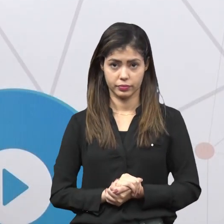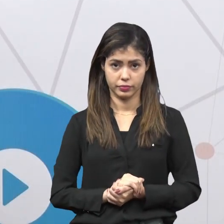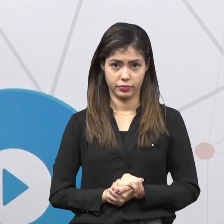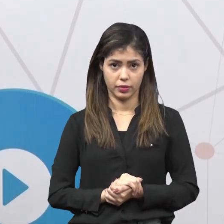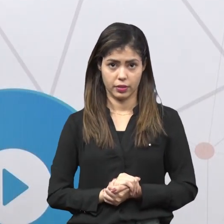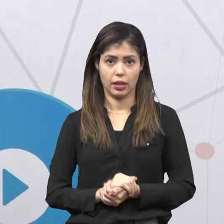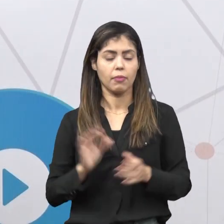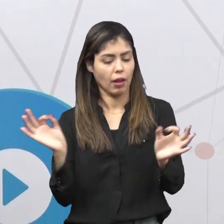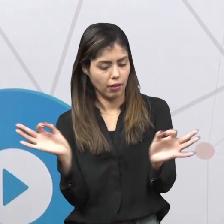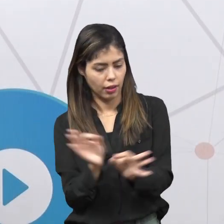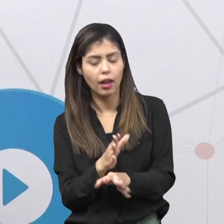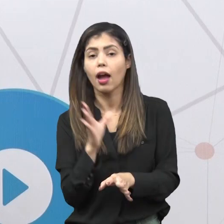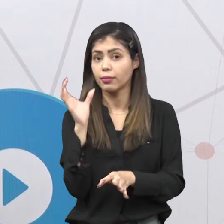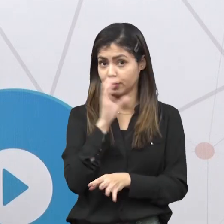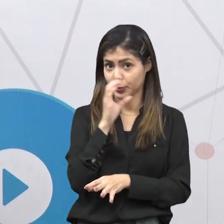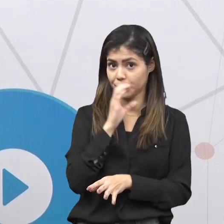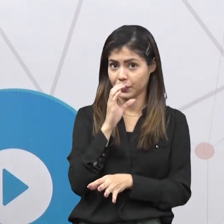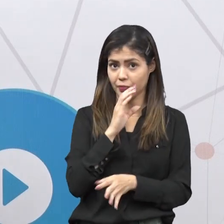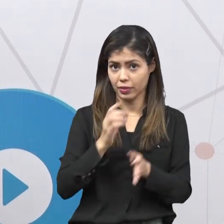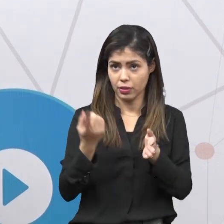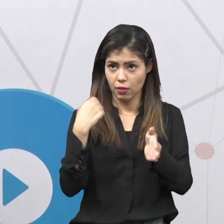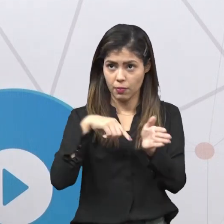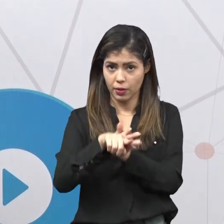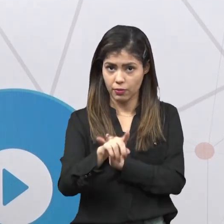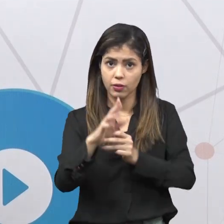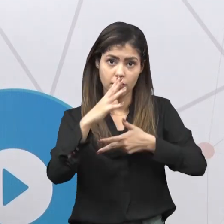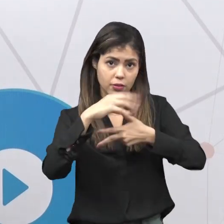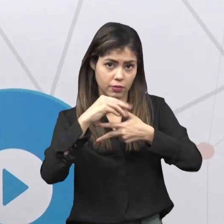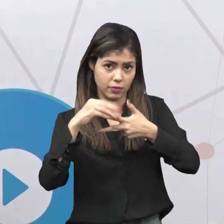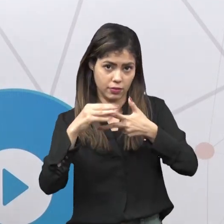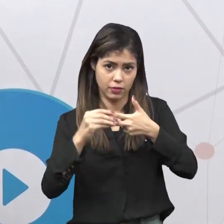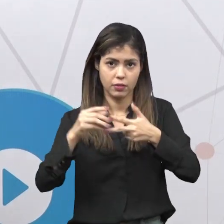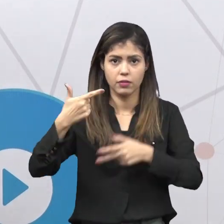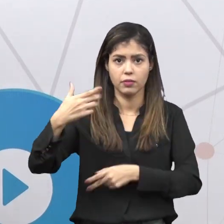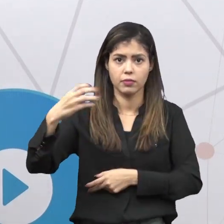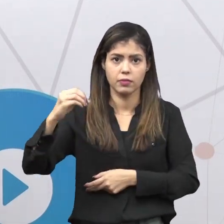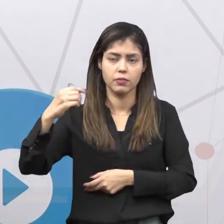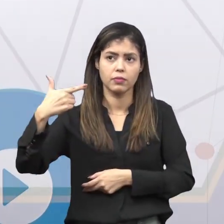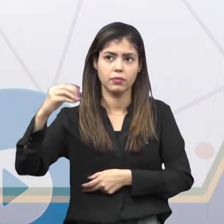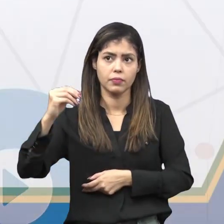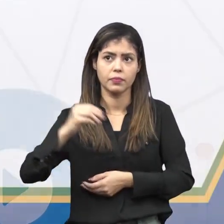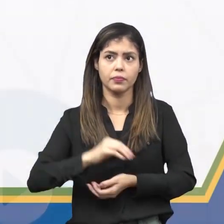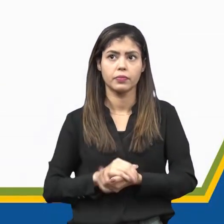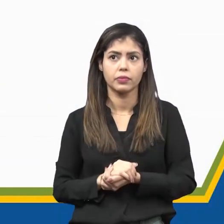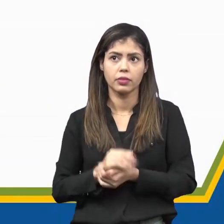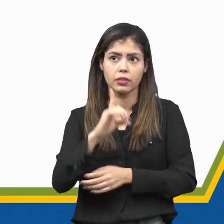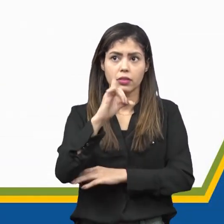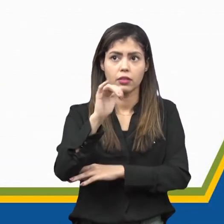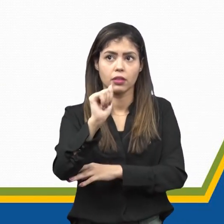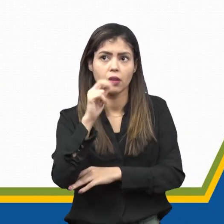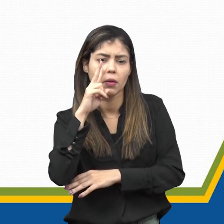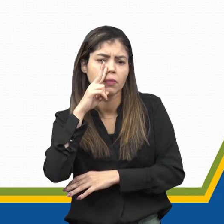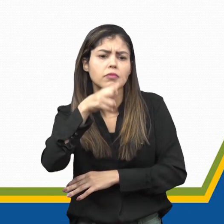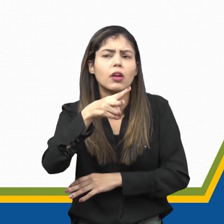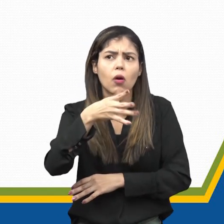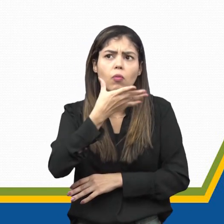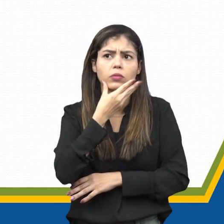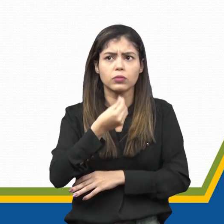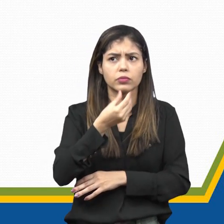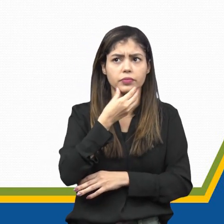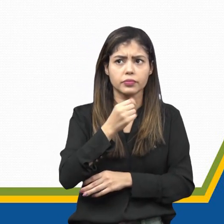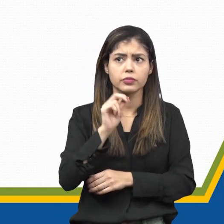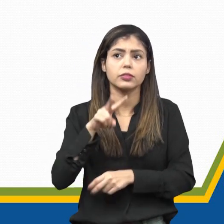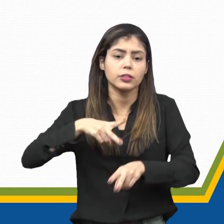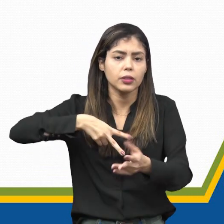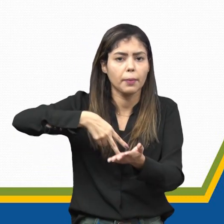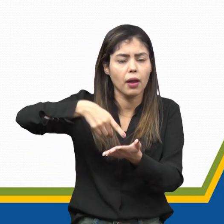Para a gente terminar rapidinho, uma questão de Enem de 2010, vamos lá? Dali, avistamos homens